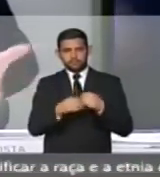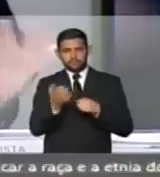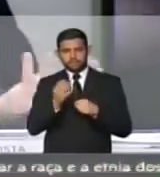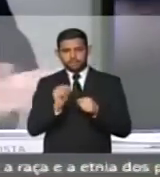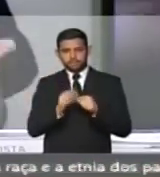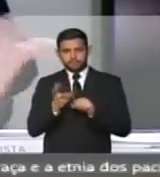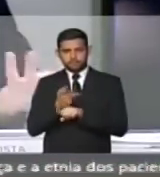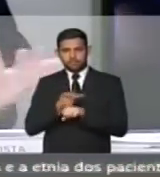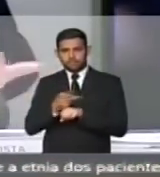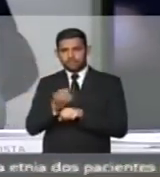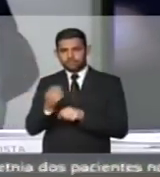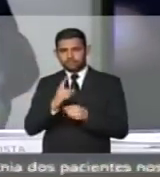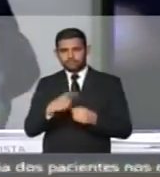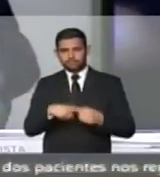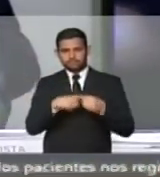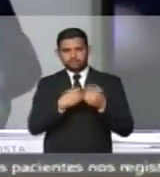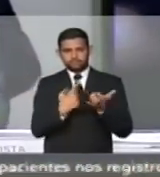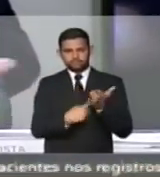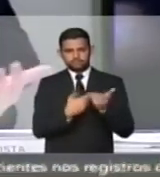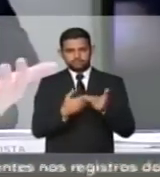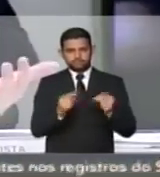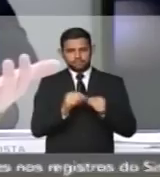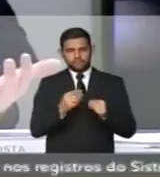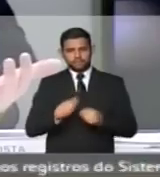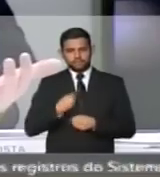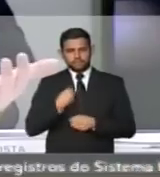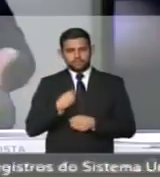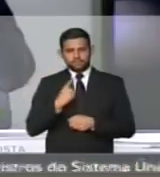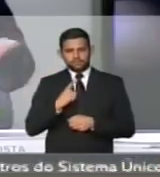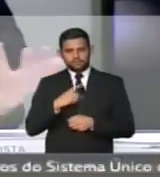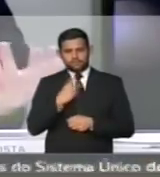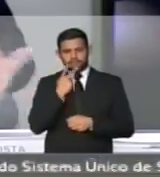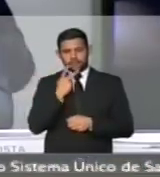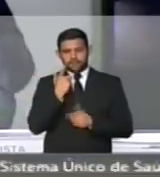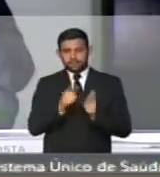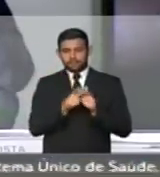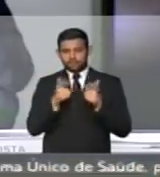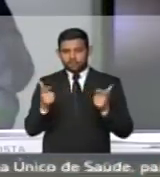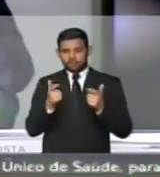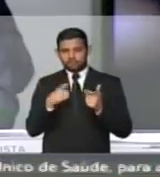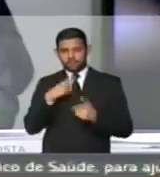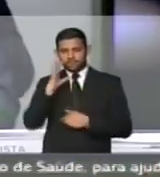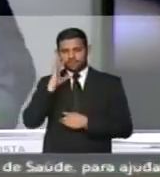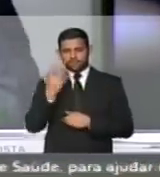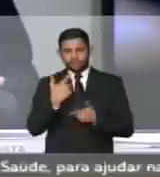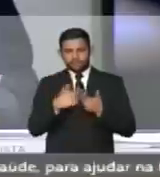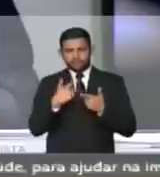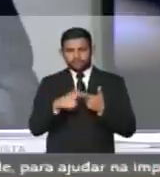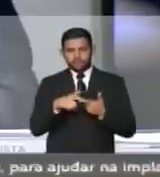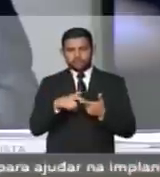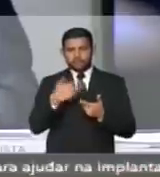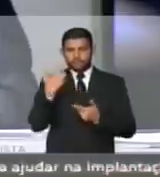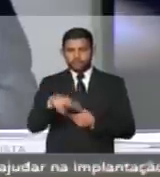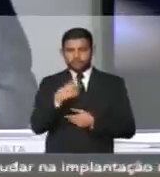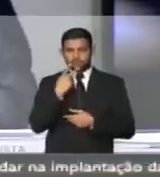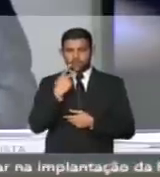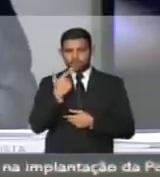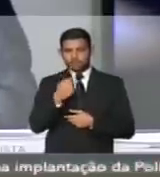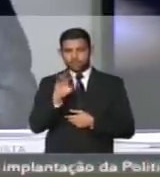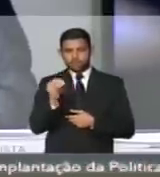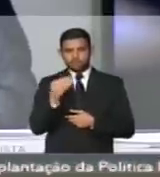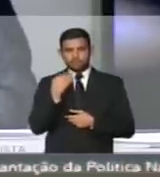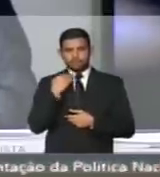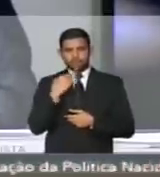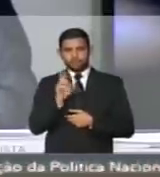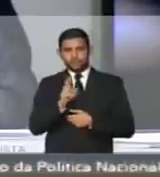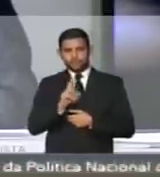a gente buscasse novos parceiros, porque eu tinha um dilema enorme para resolver, né? De novo, repito, 70 bilhões de